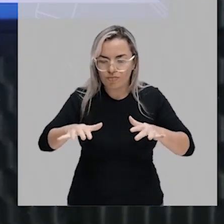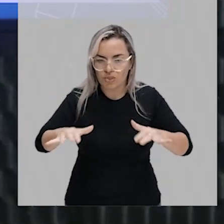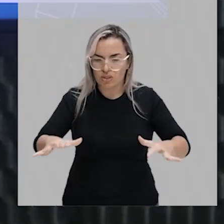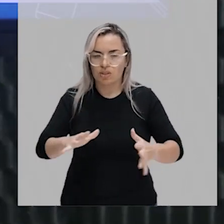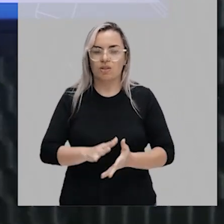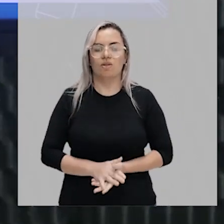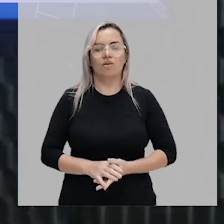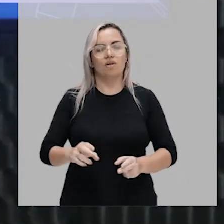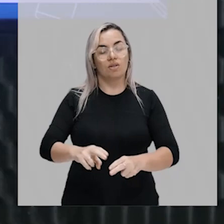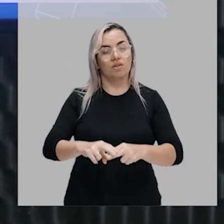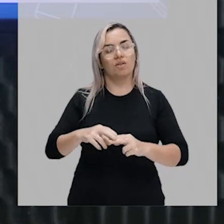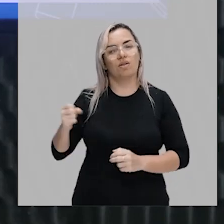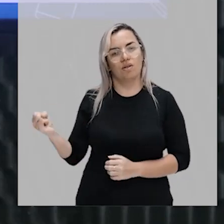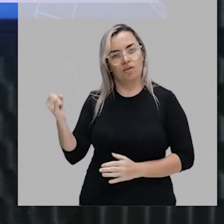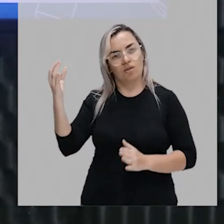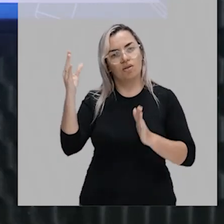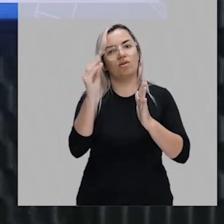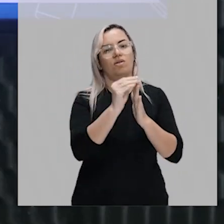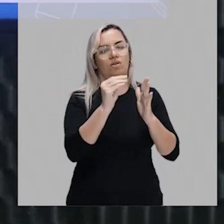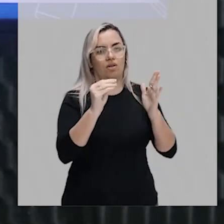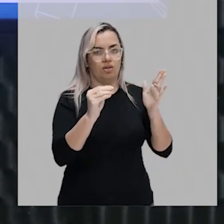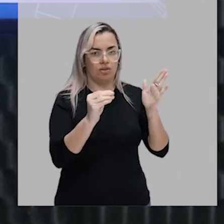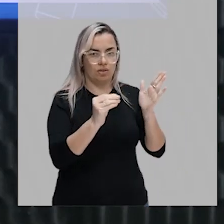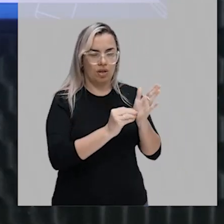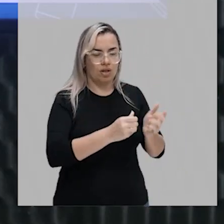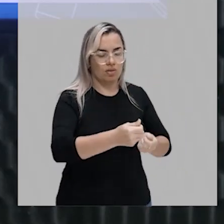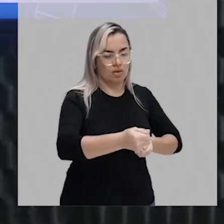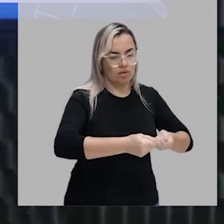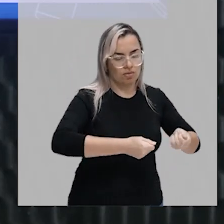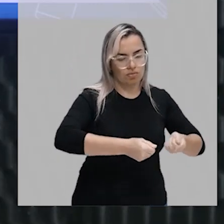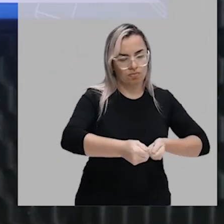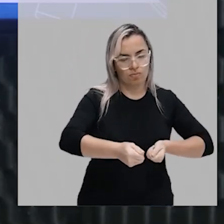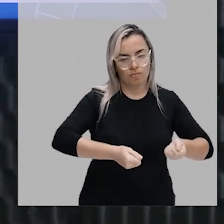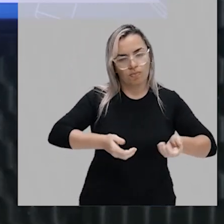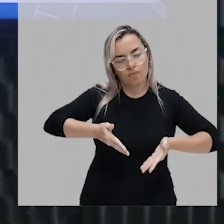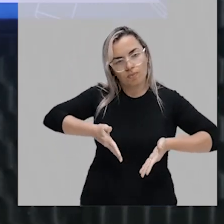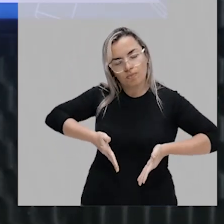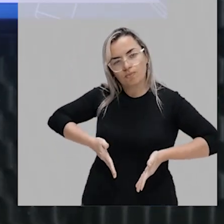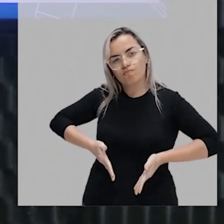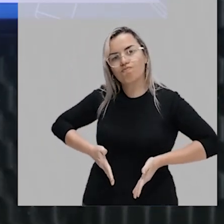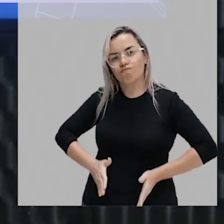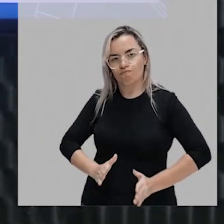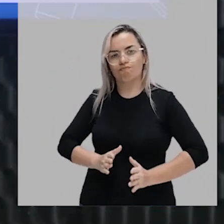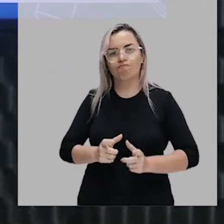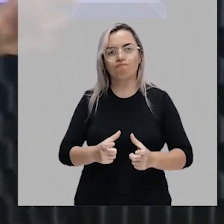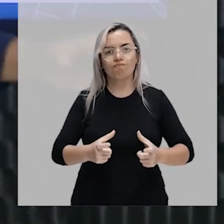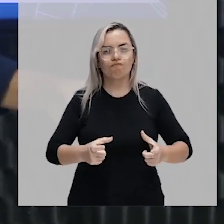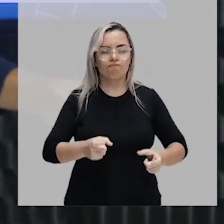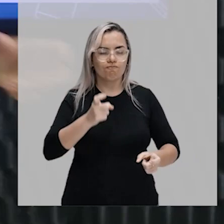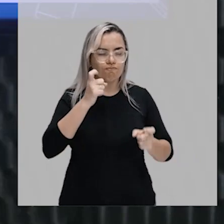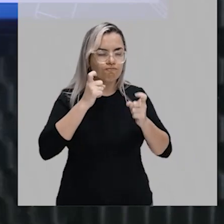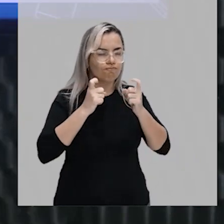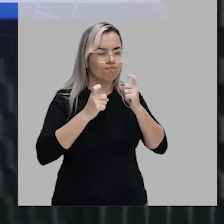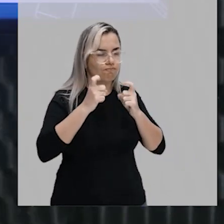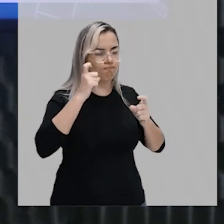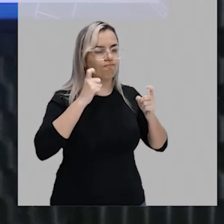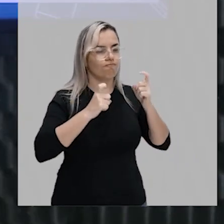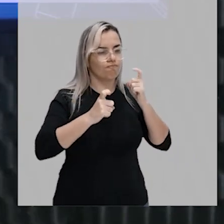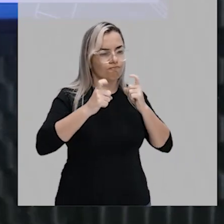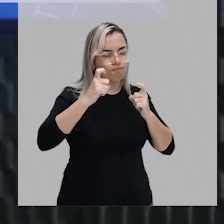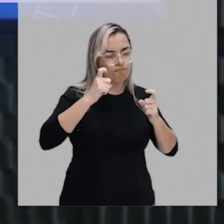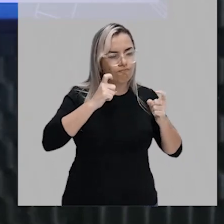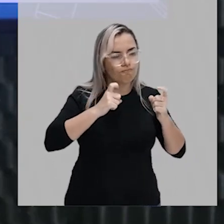ele traz, né? Primeiro, controle de natalidade. Você tem uma maior preocupação em planejar, por exemplo,